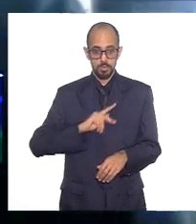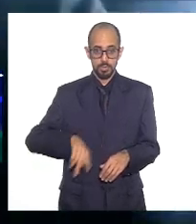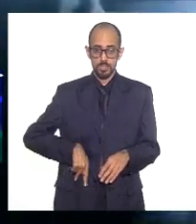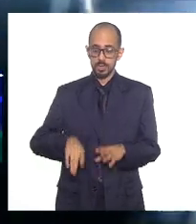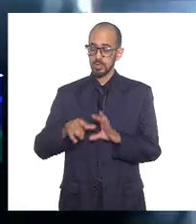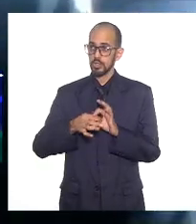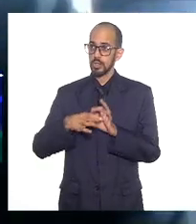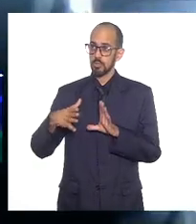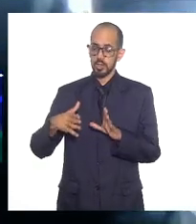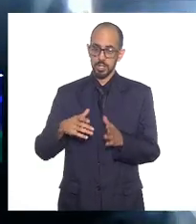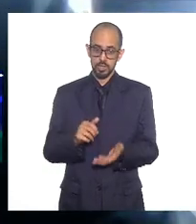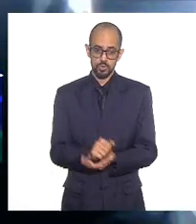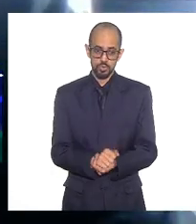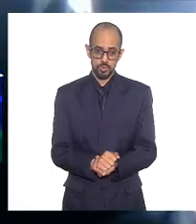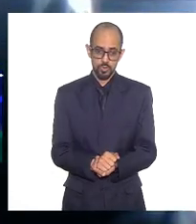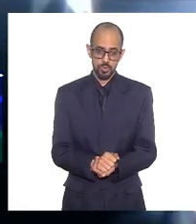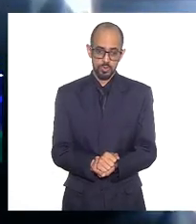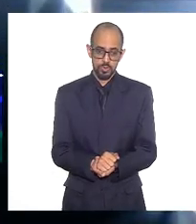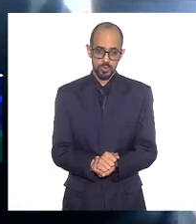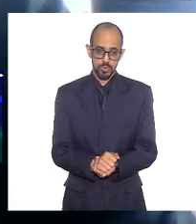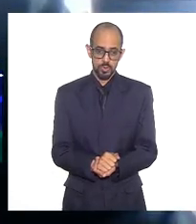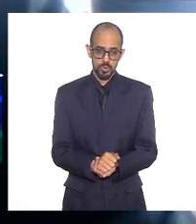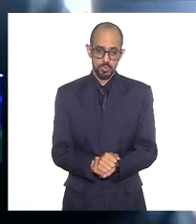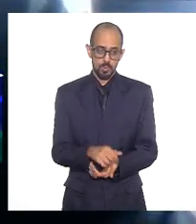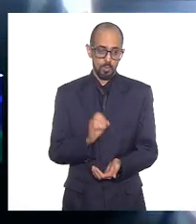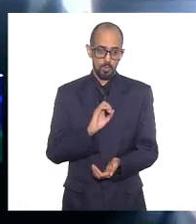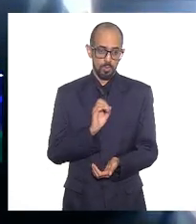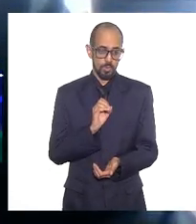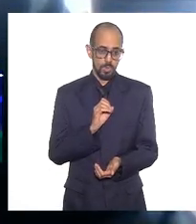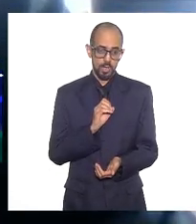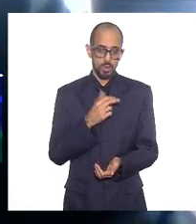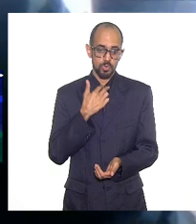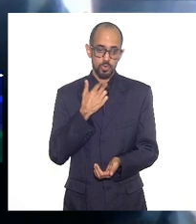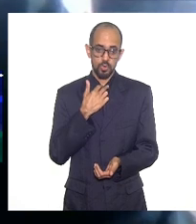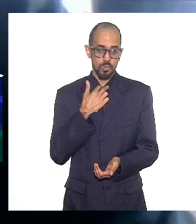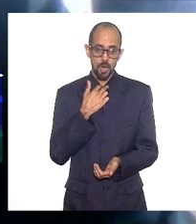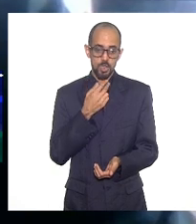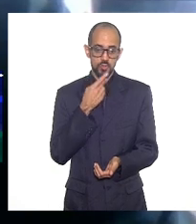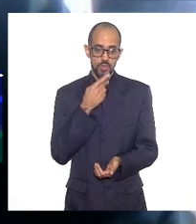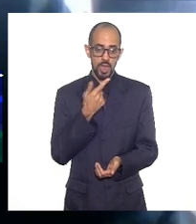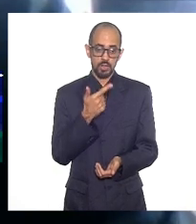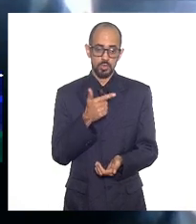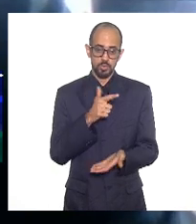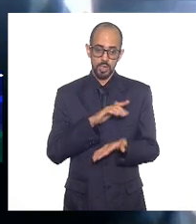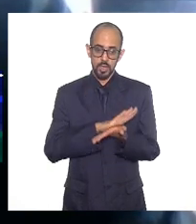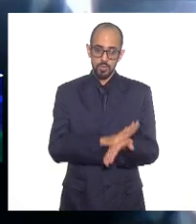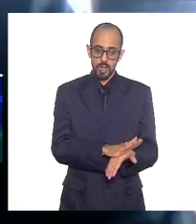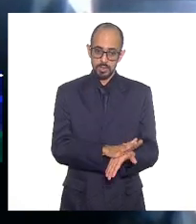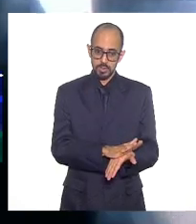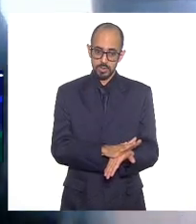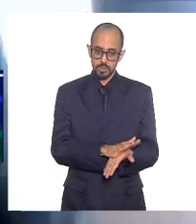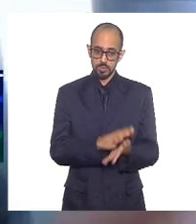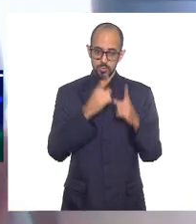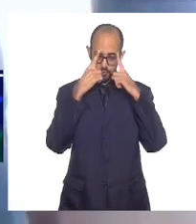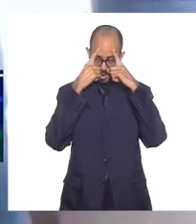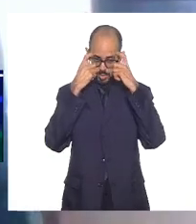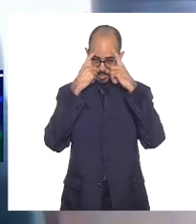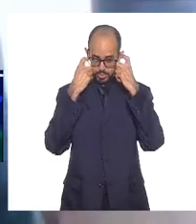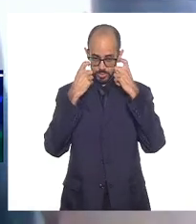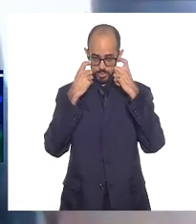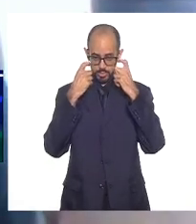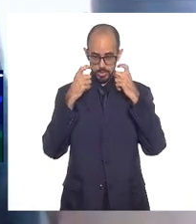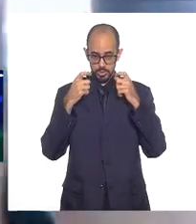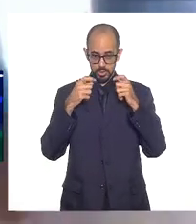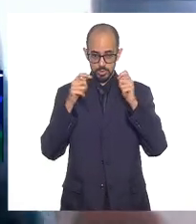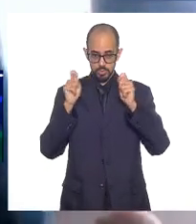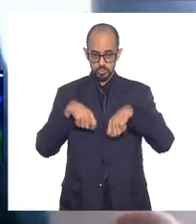Presidente democrático, ninguém pode negar o racismo, ninguém pode negar a violência. Você não pode